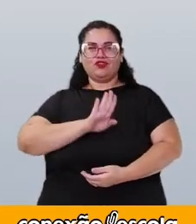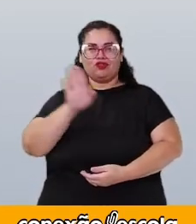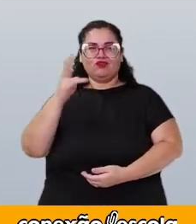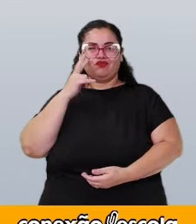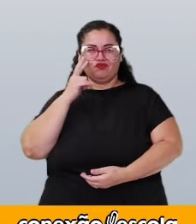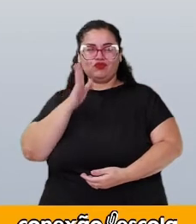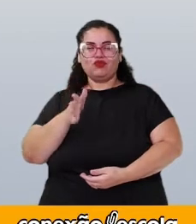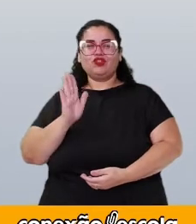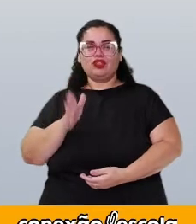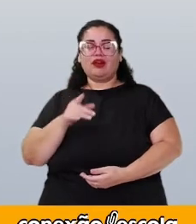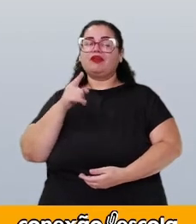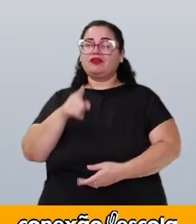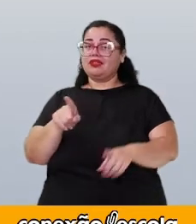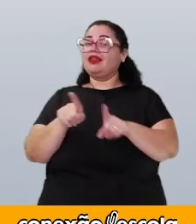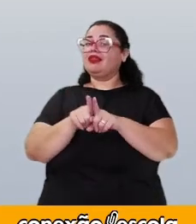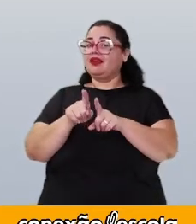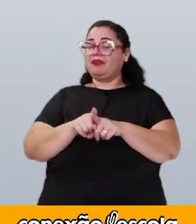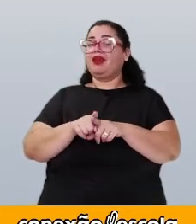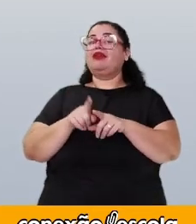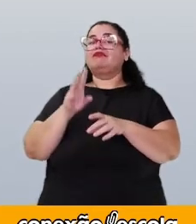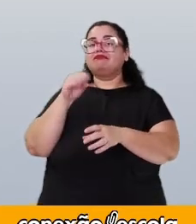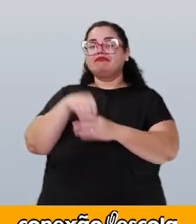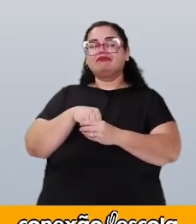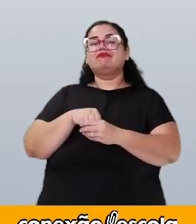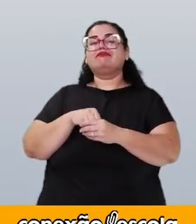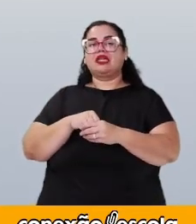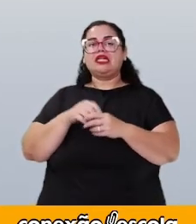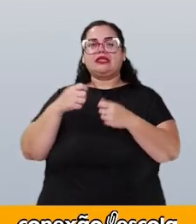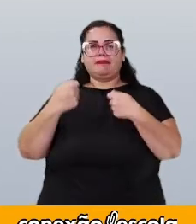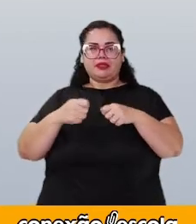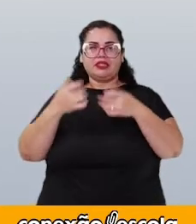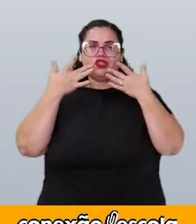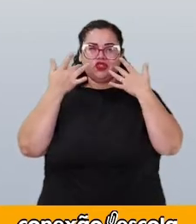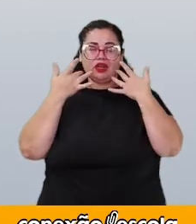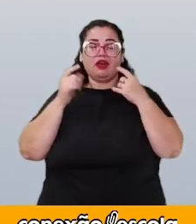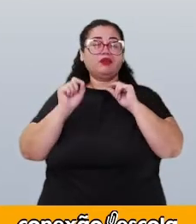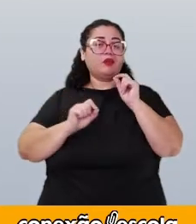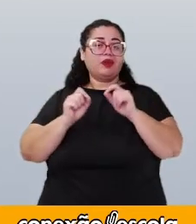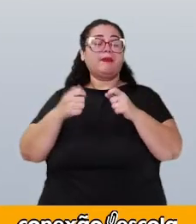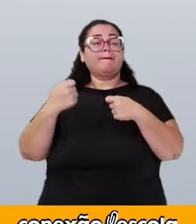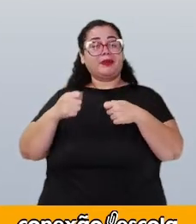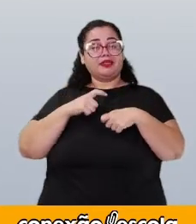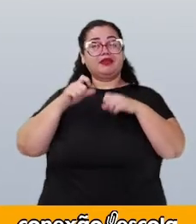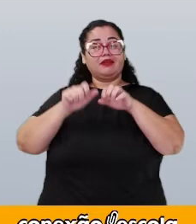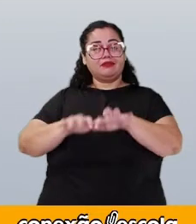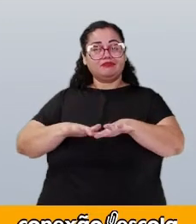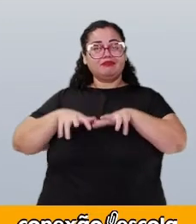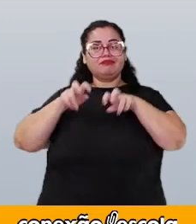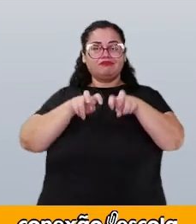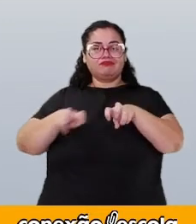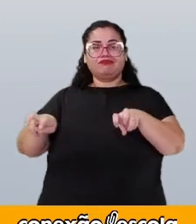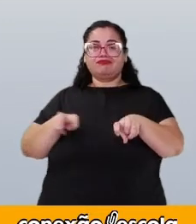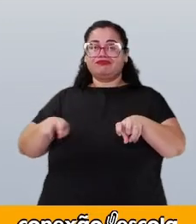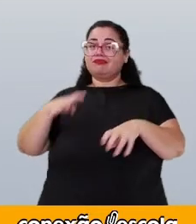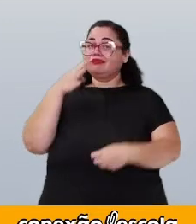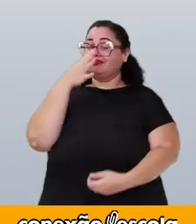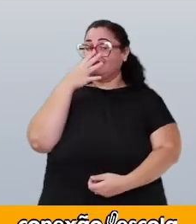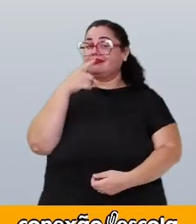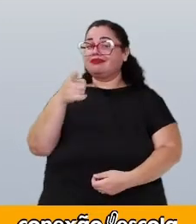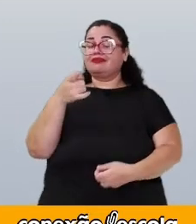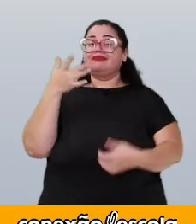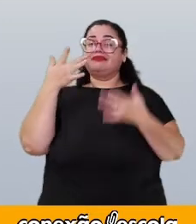você também fez parte, porque para ter uma peça de teatro é preciso ter uma plateia que assista a essa